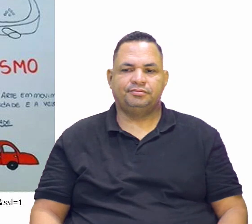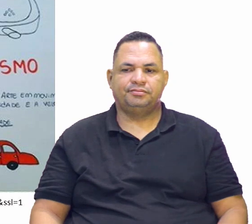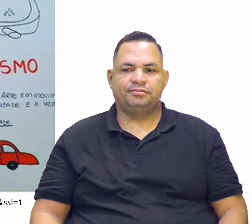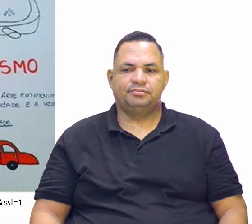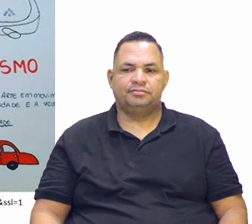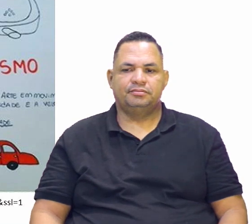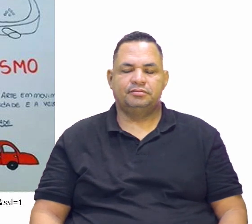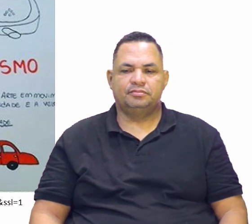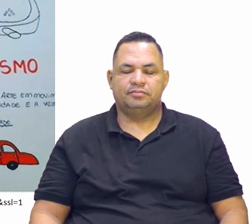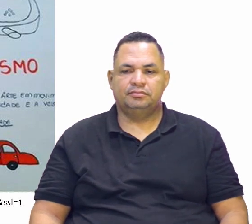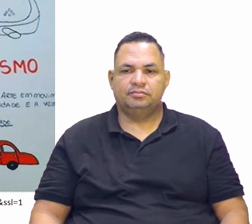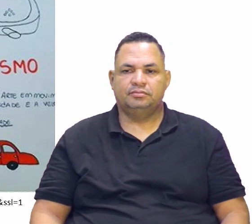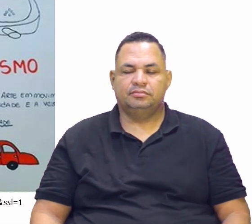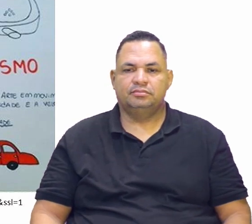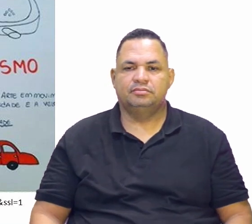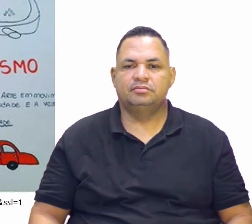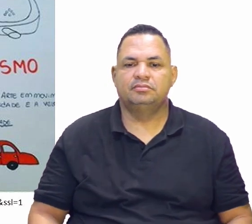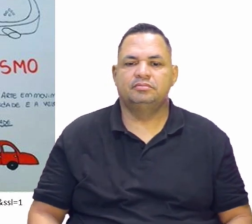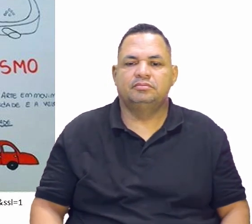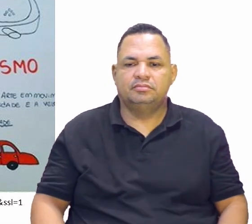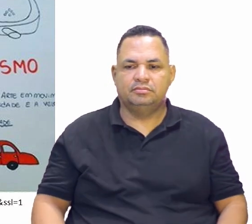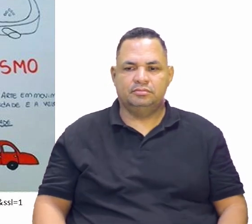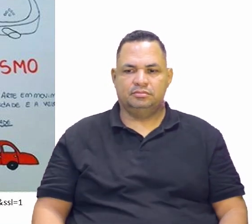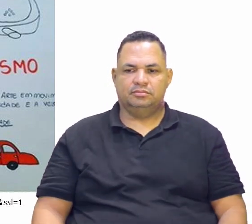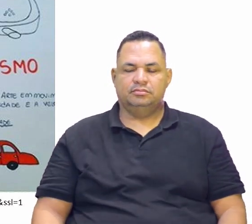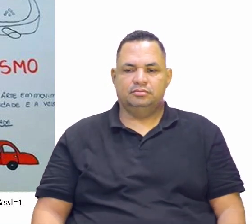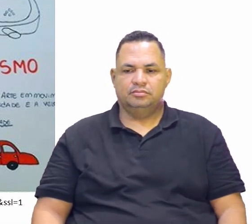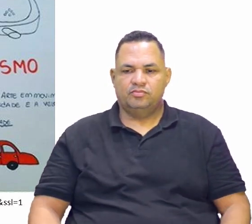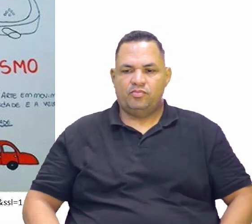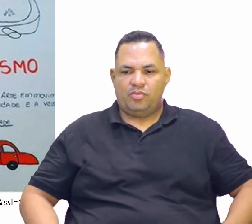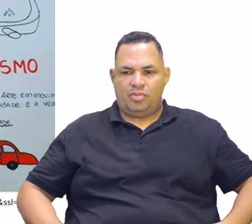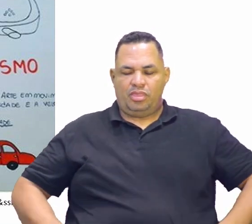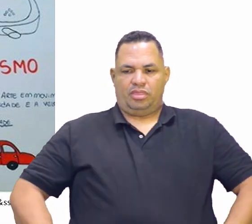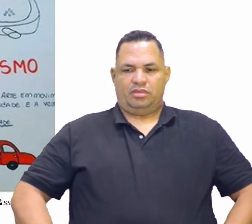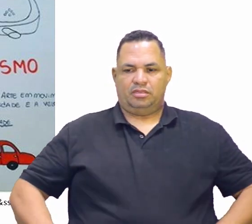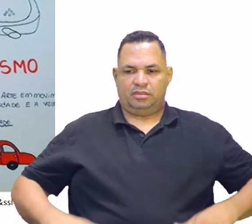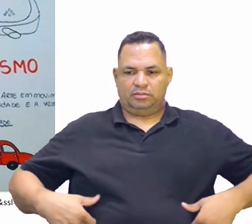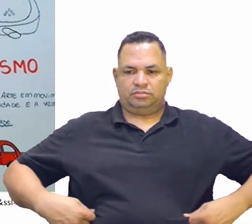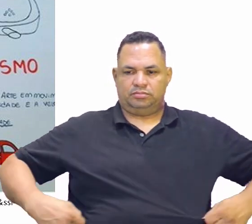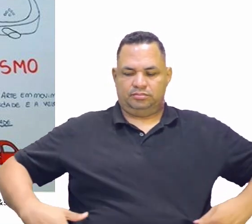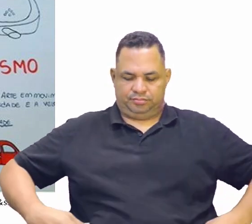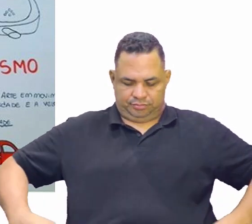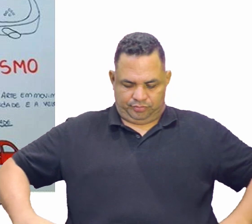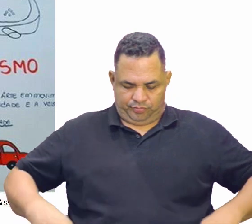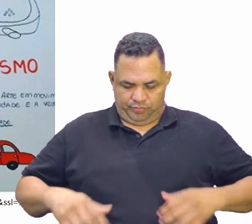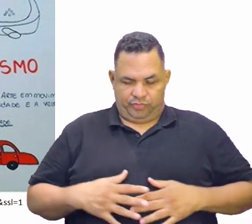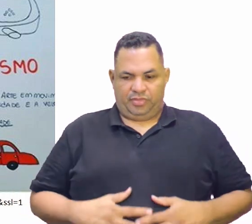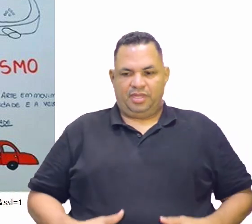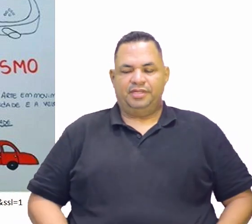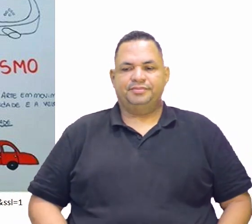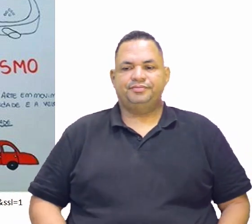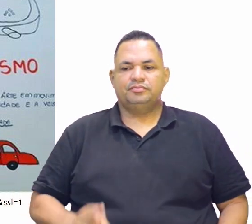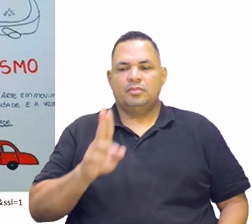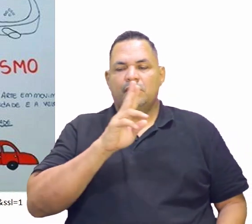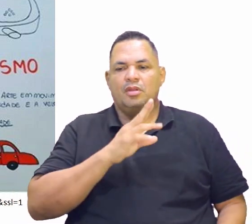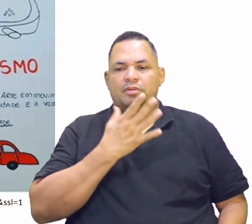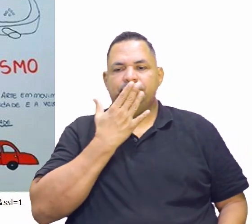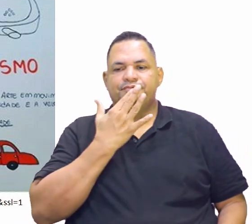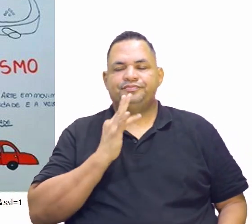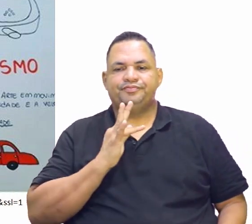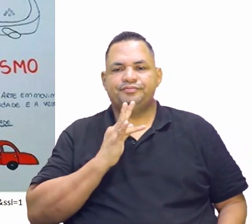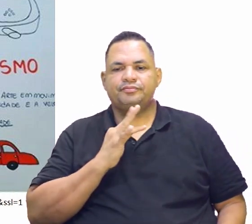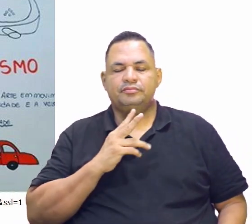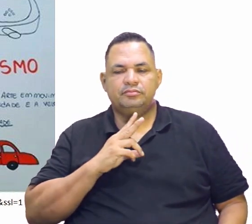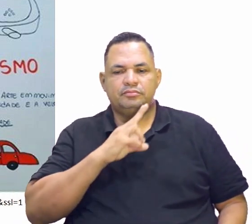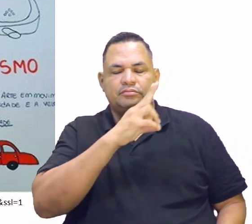futurismo, não é mesmo? Lá do cubismo, que ele fez usando cores bem fortes,